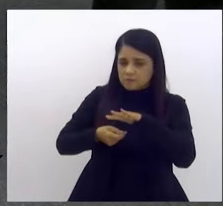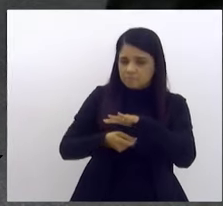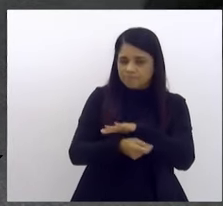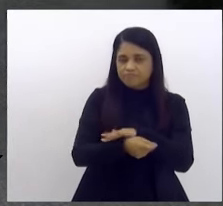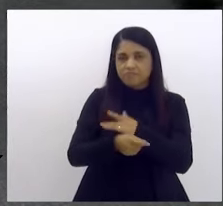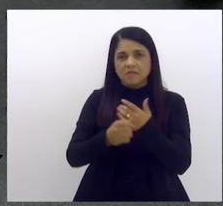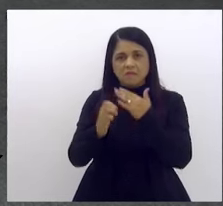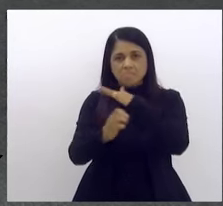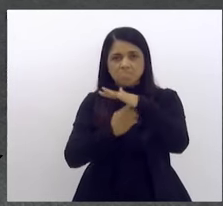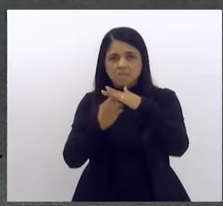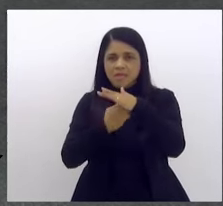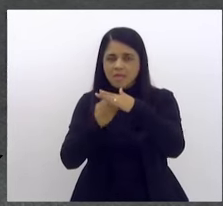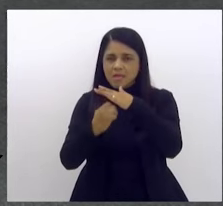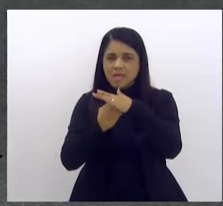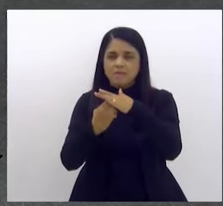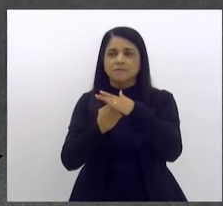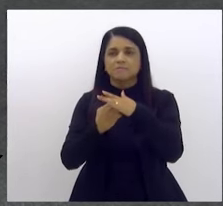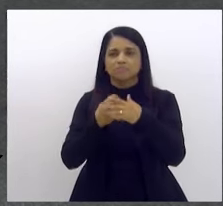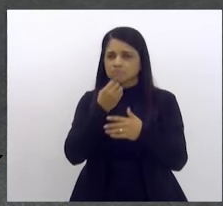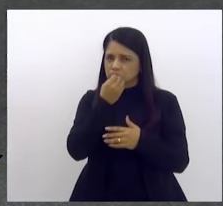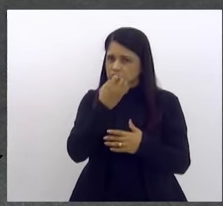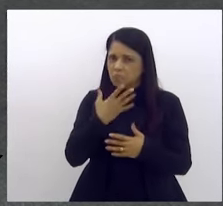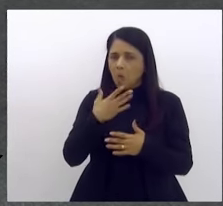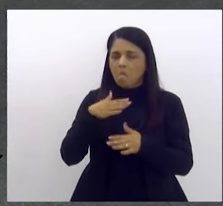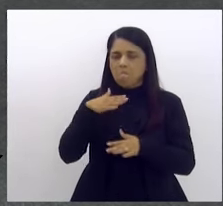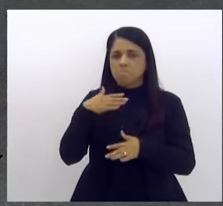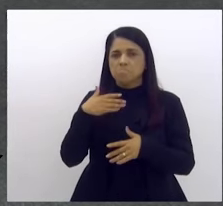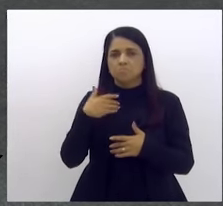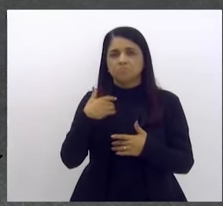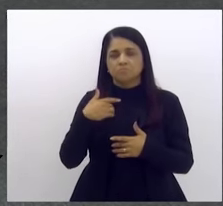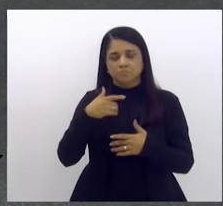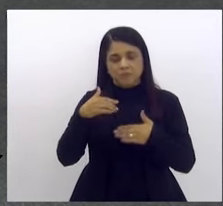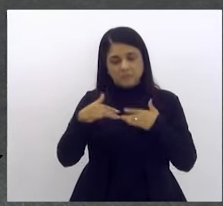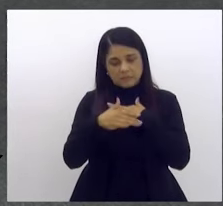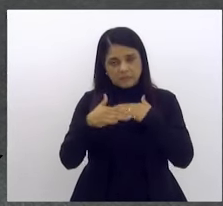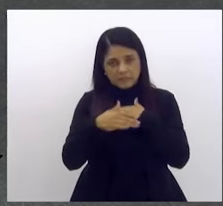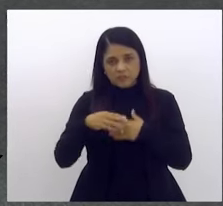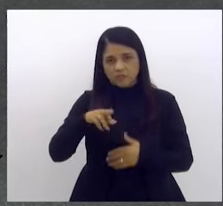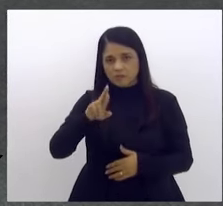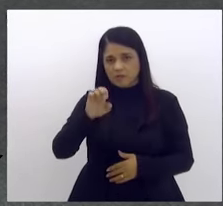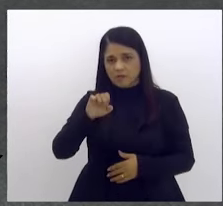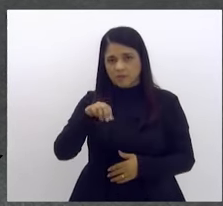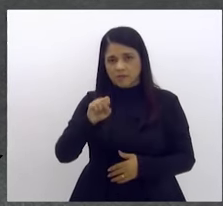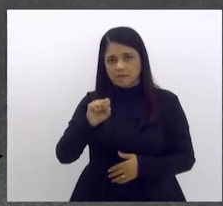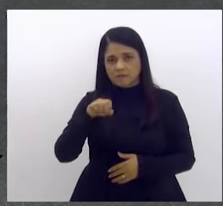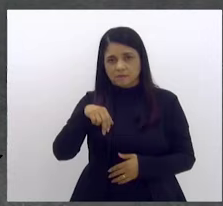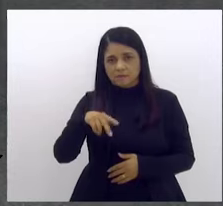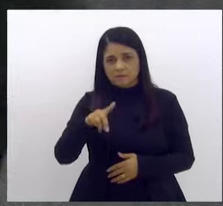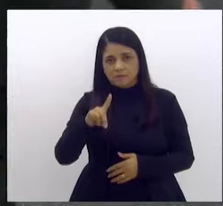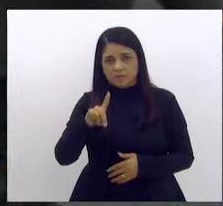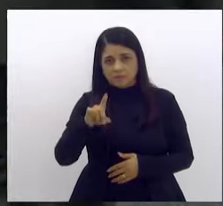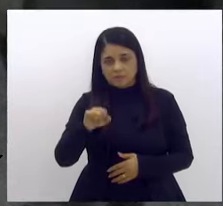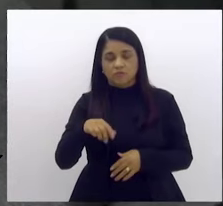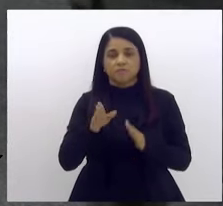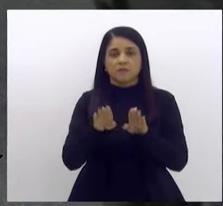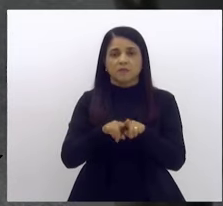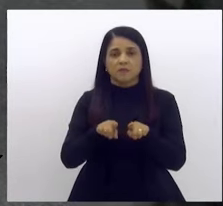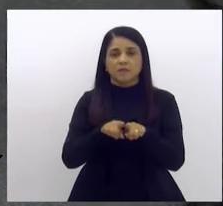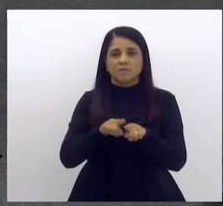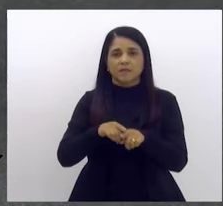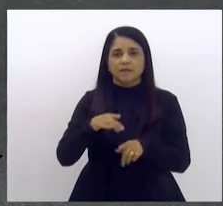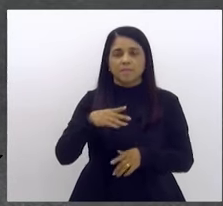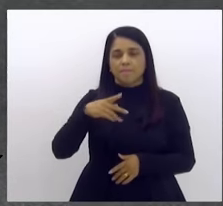grandes empresas, um passo muito importante, não só para Resende, mas para toda a região Médio Paraíba. Então, parabéns, governador Cláudio